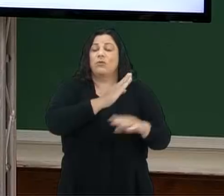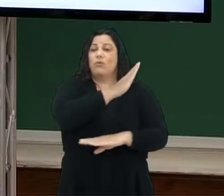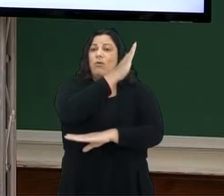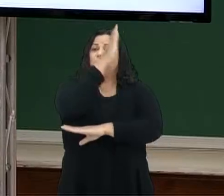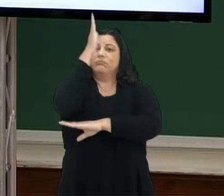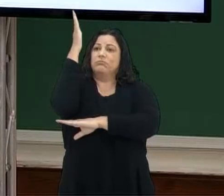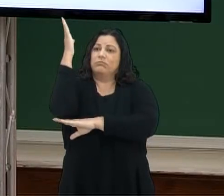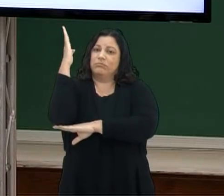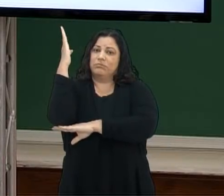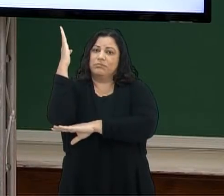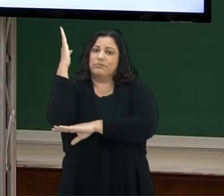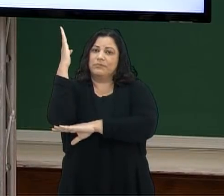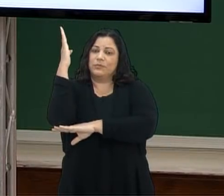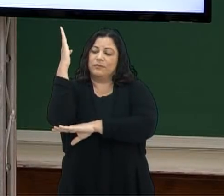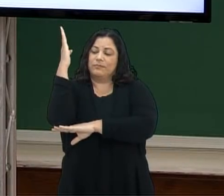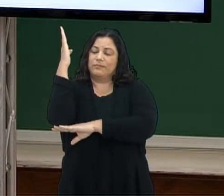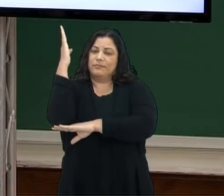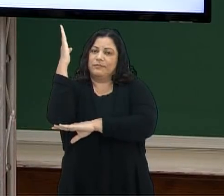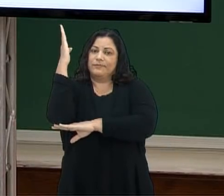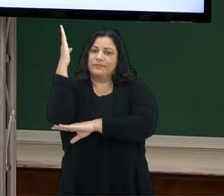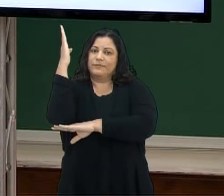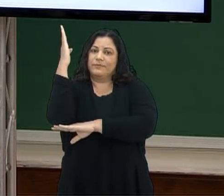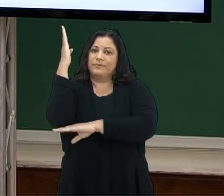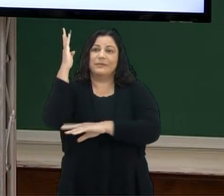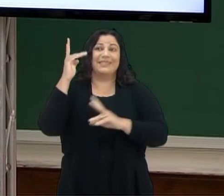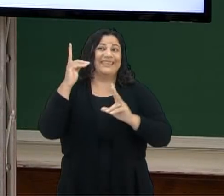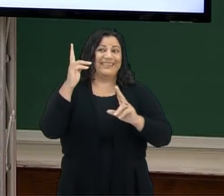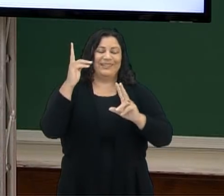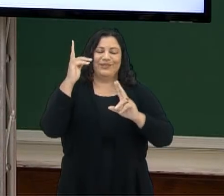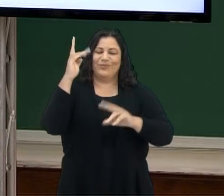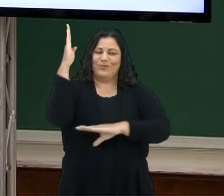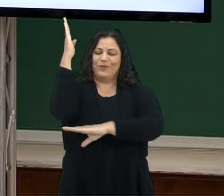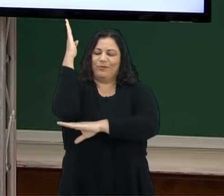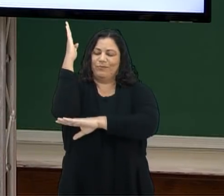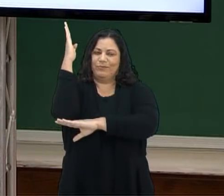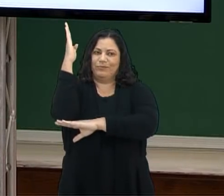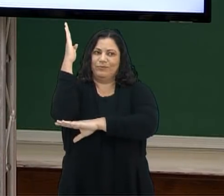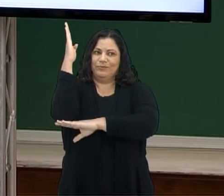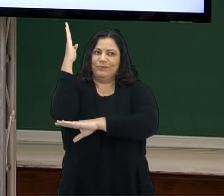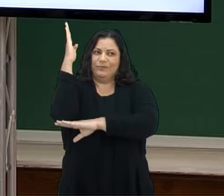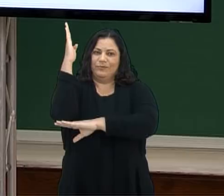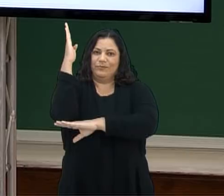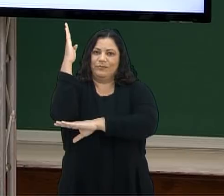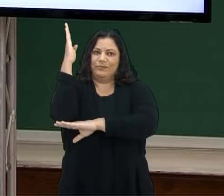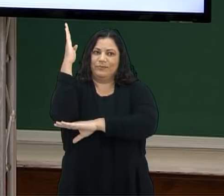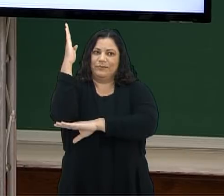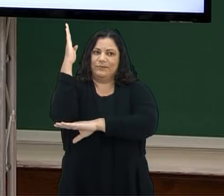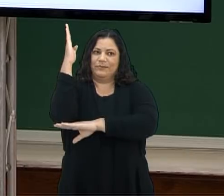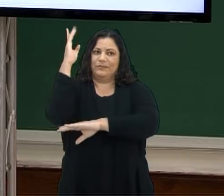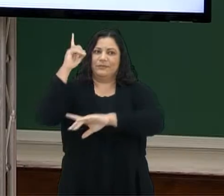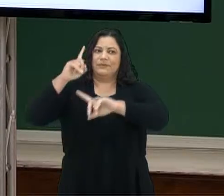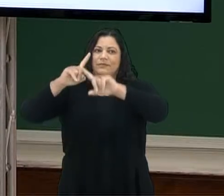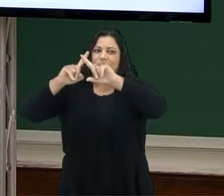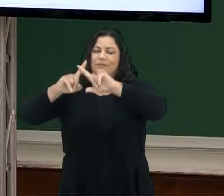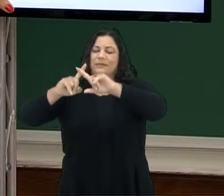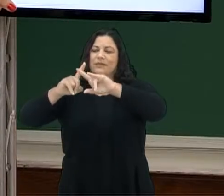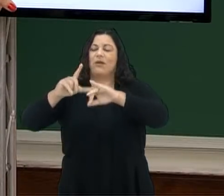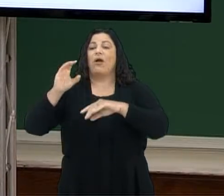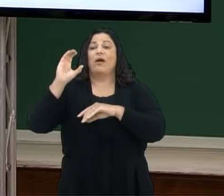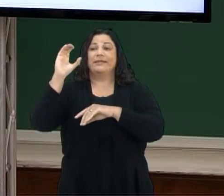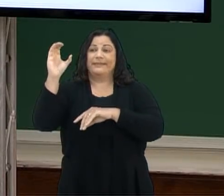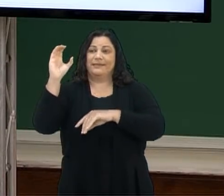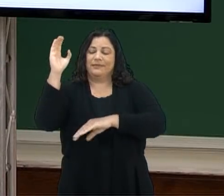do ponto B, para fazer de novo a reta perpendicular. Depois, a gente transfere a medida do lado do quadrado sobre as duas